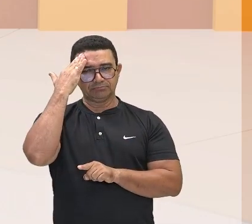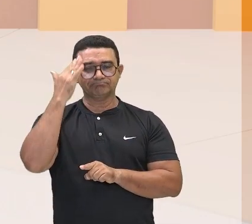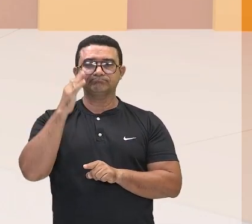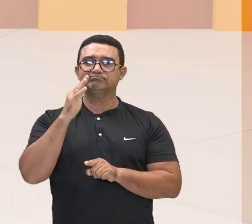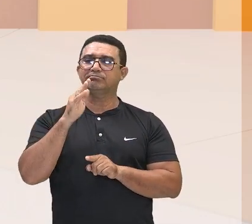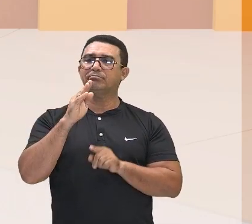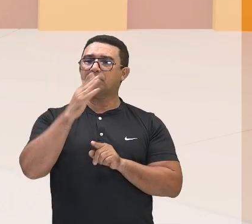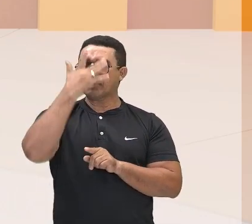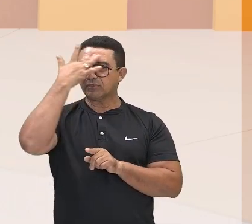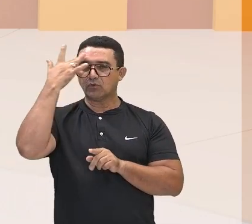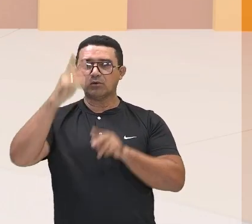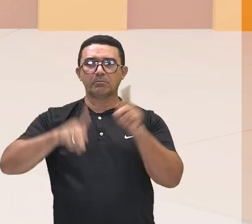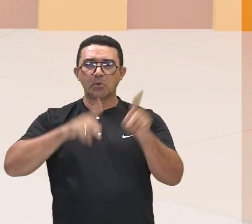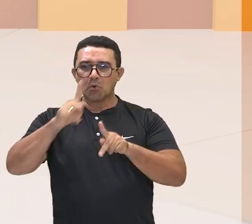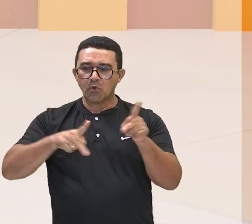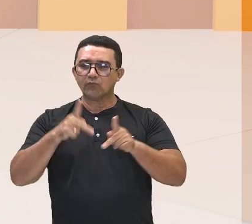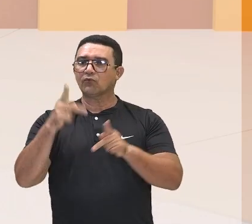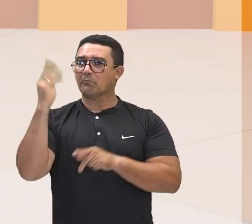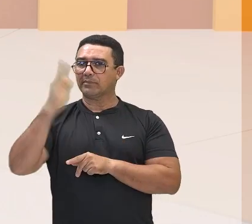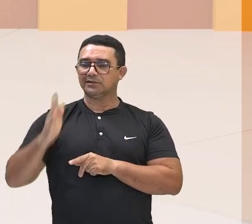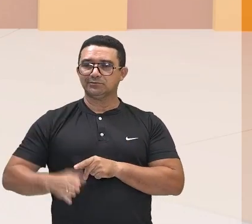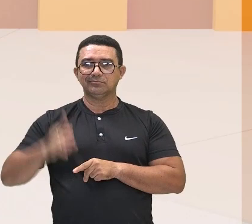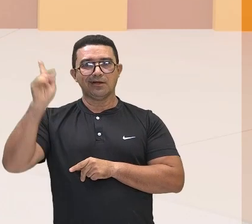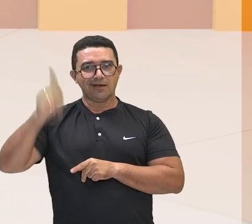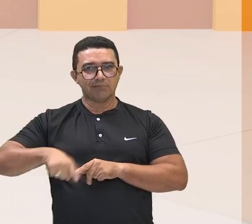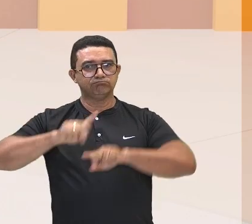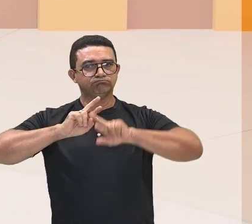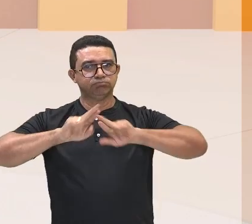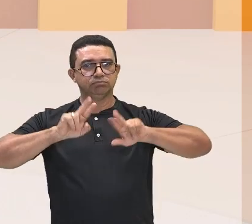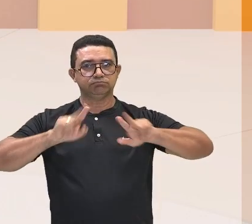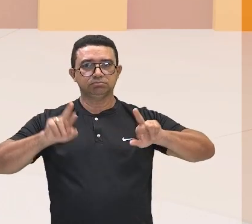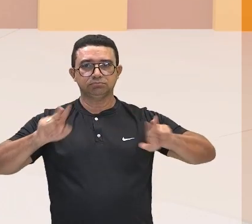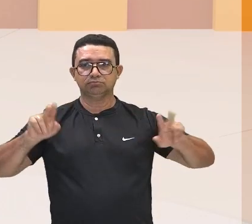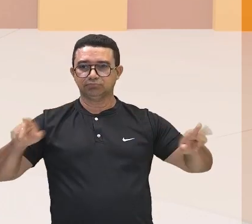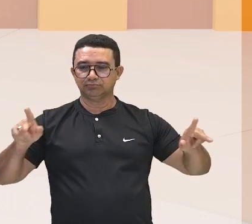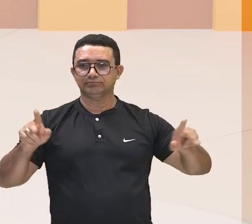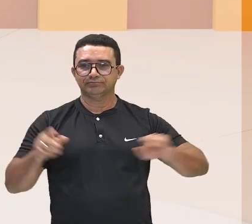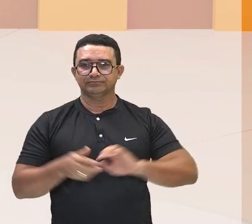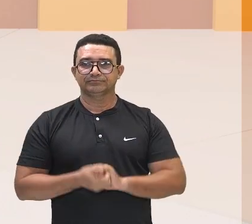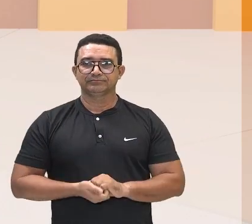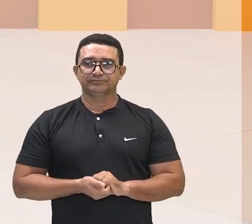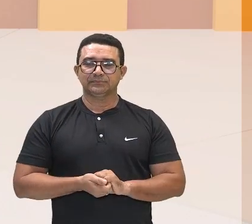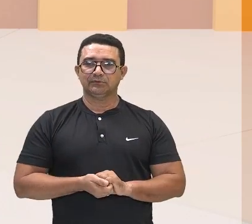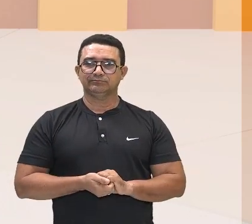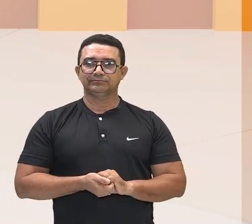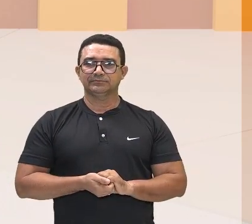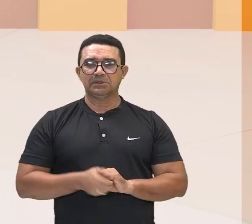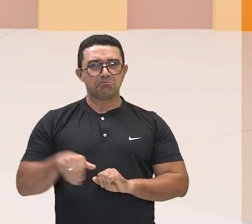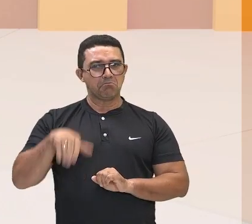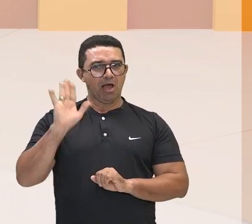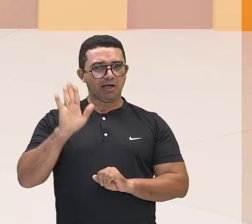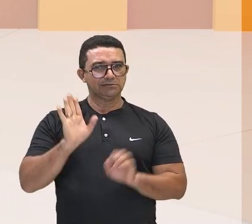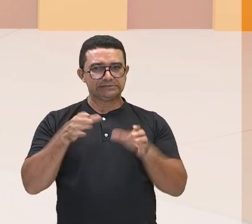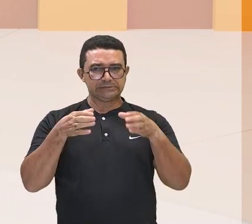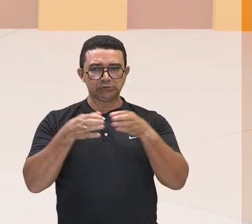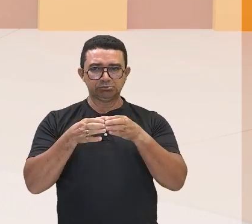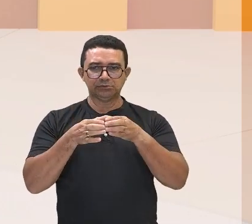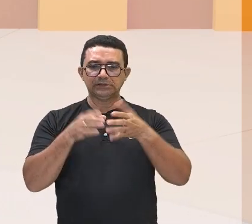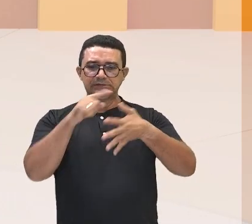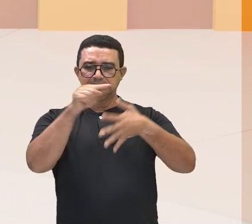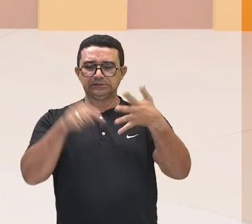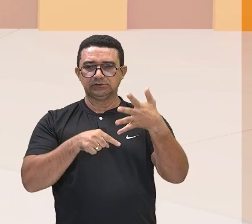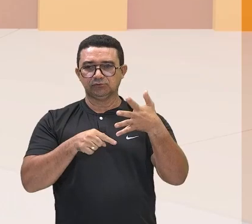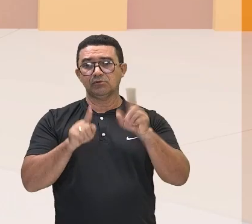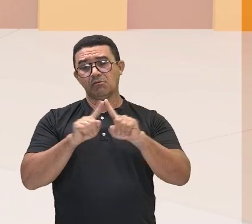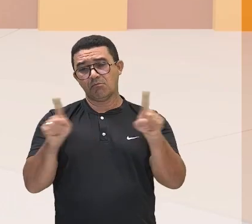ele é plural, ele é diverso, ele não consegue apenas se encaixar em 5 categorias, mas para